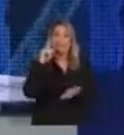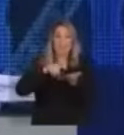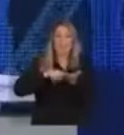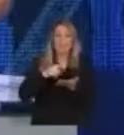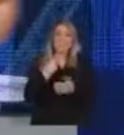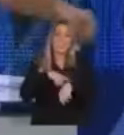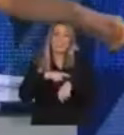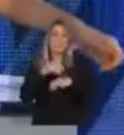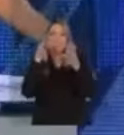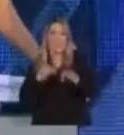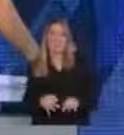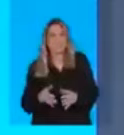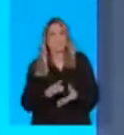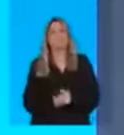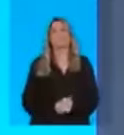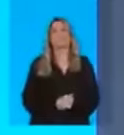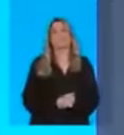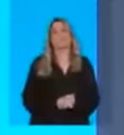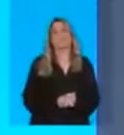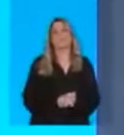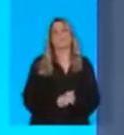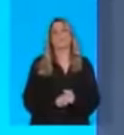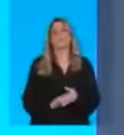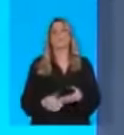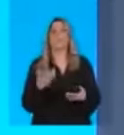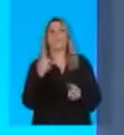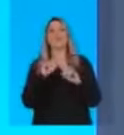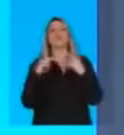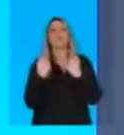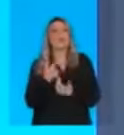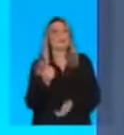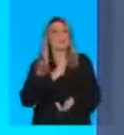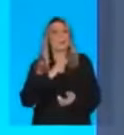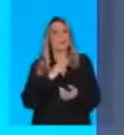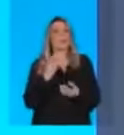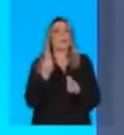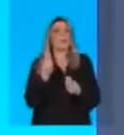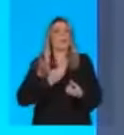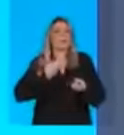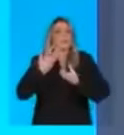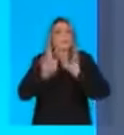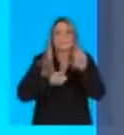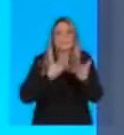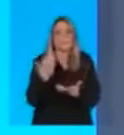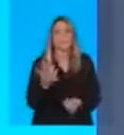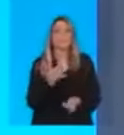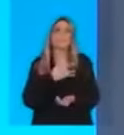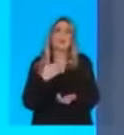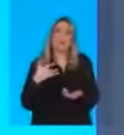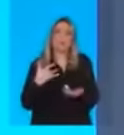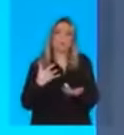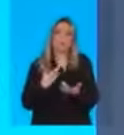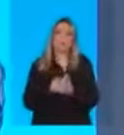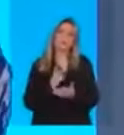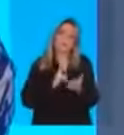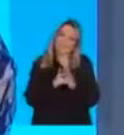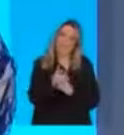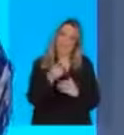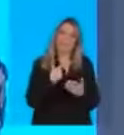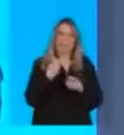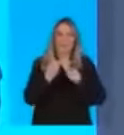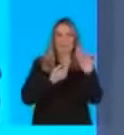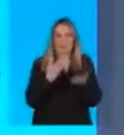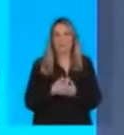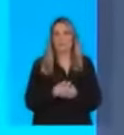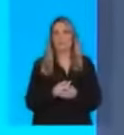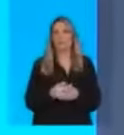para réplica por favor candidata eh nós tivemos muitas informações da Saúde como sempre e o hospital por exemplo de